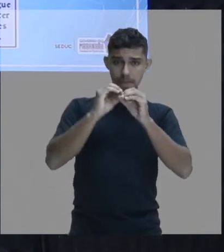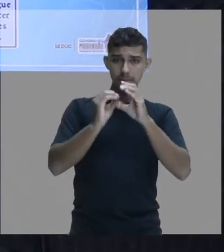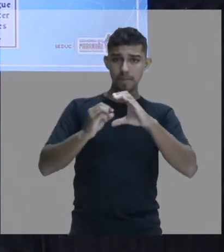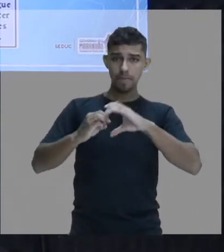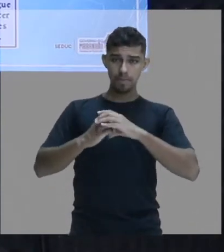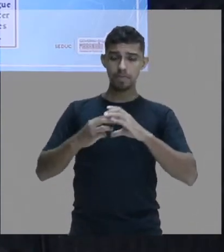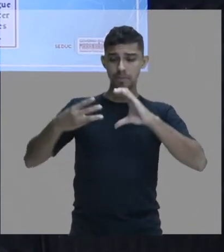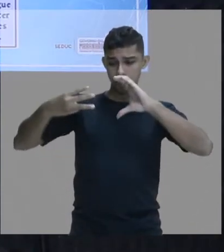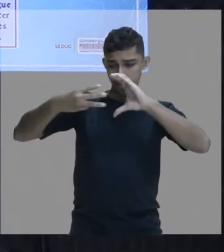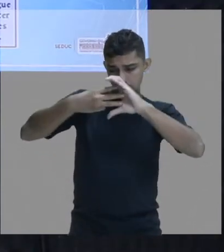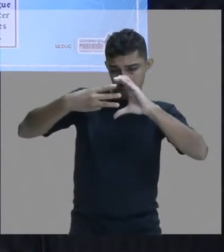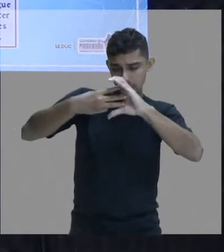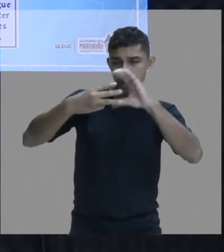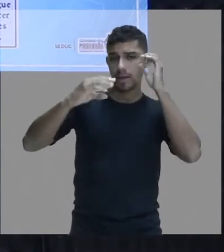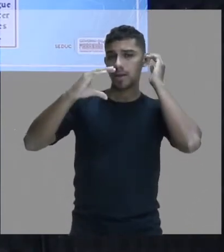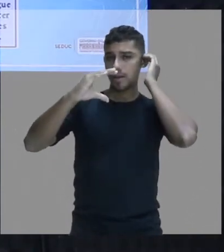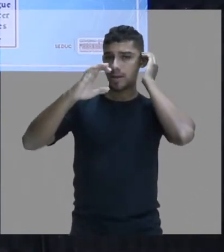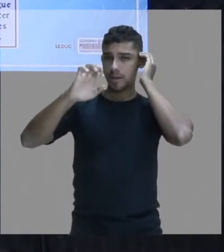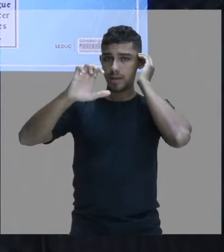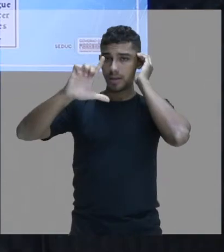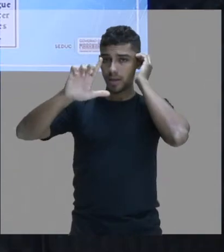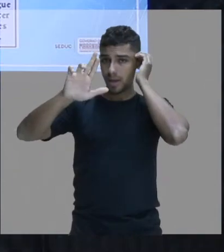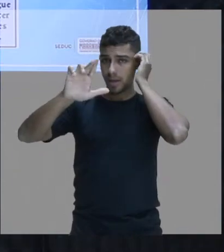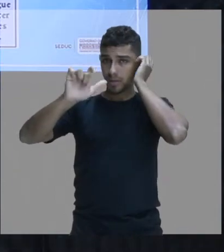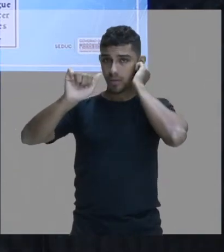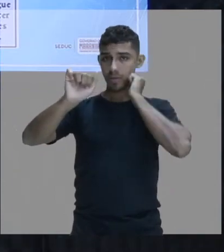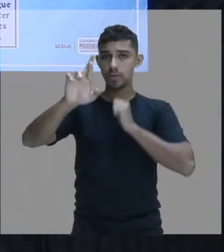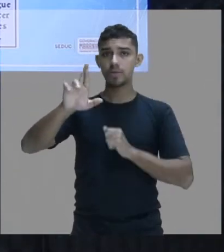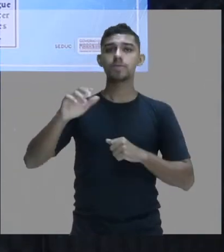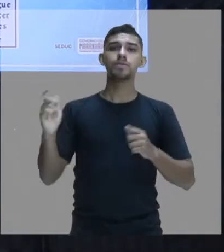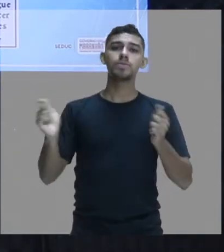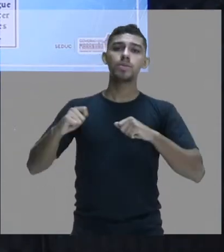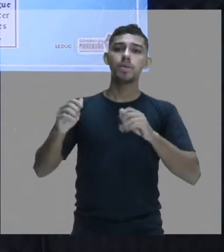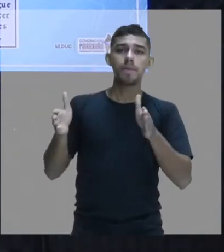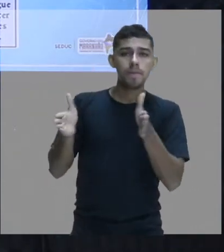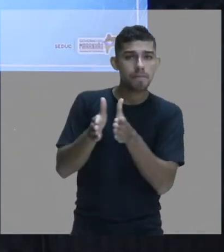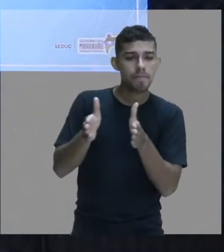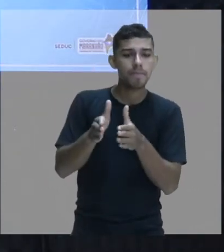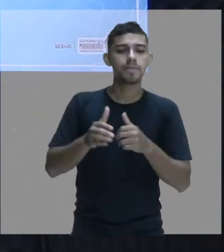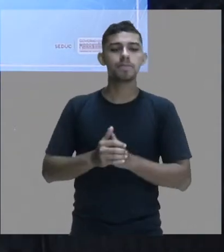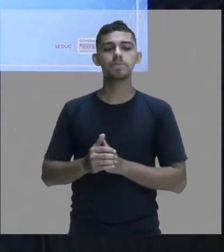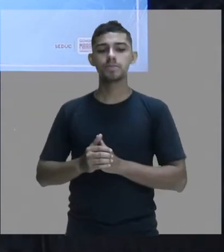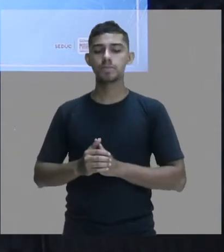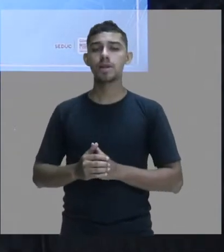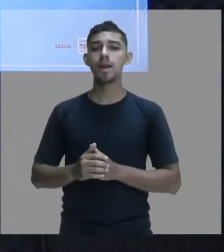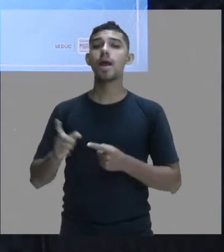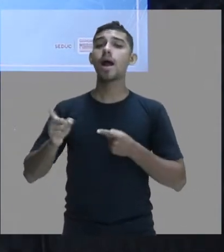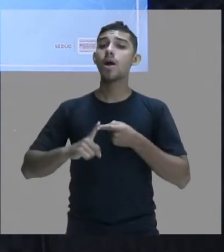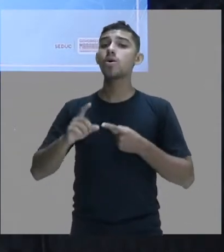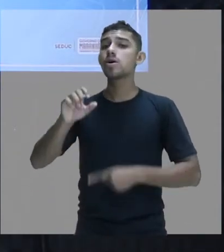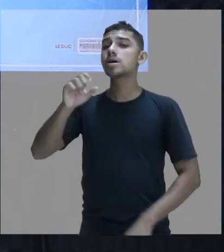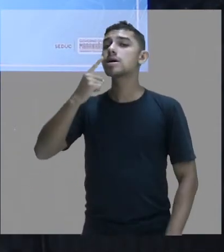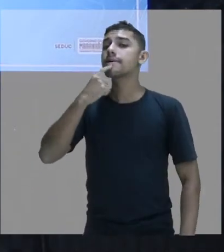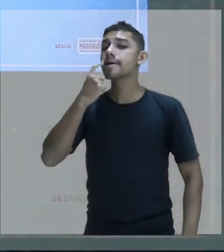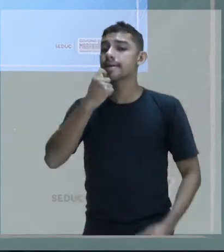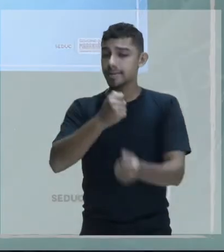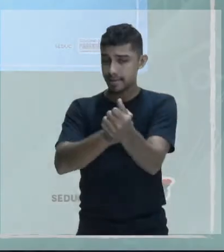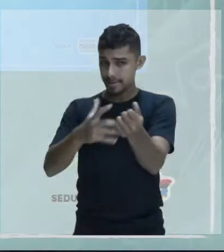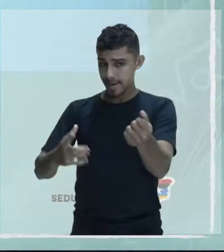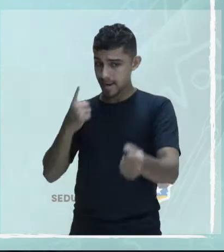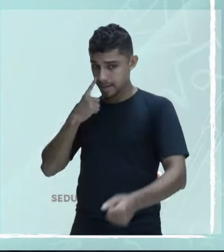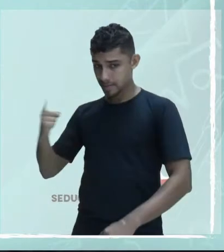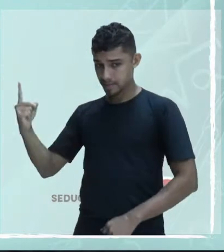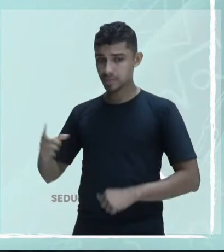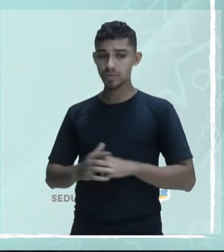veias. Os capilares já são estruturas menorzinhas, com menores calibres, tá certo? O sangue, pessoal. O sangue